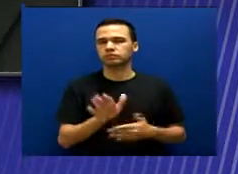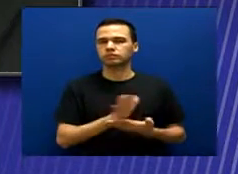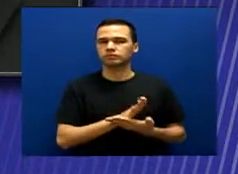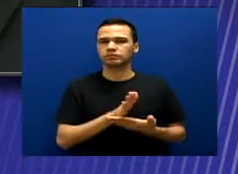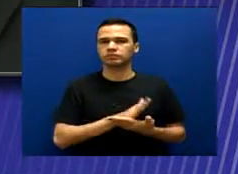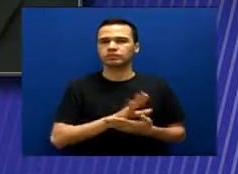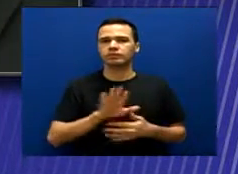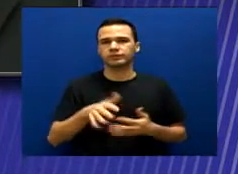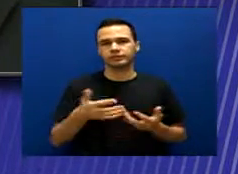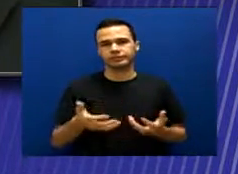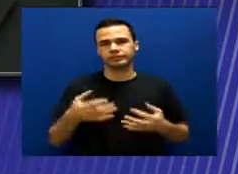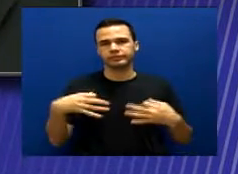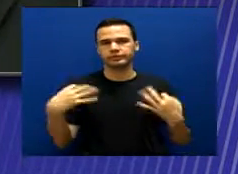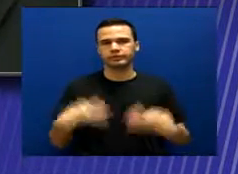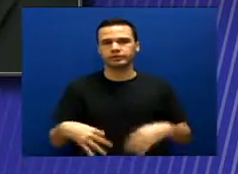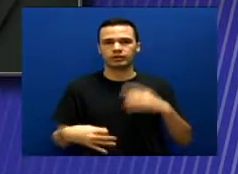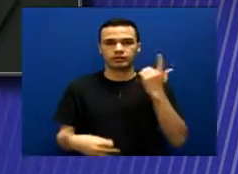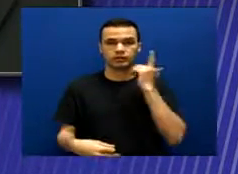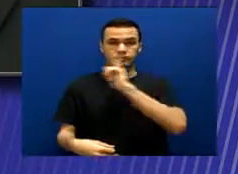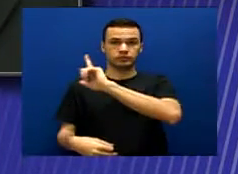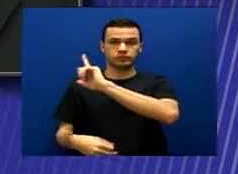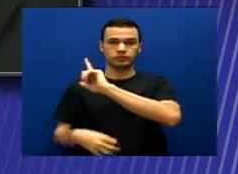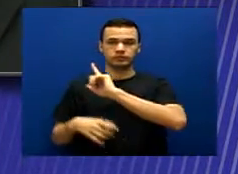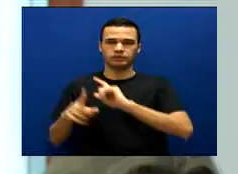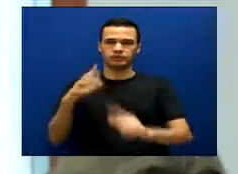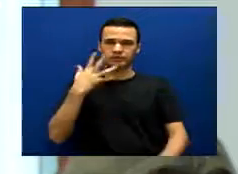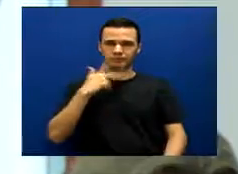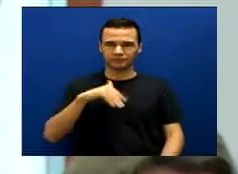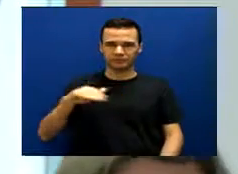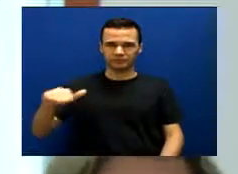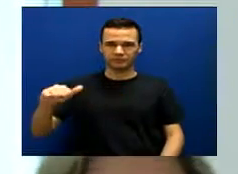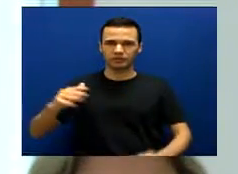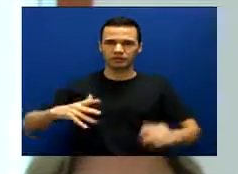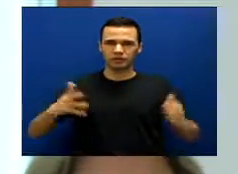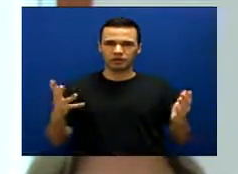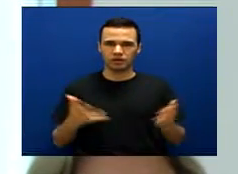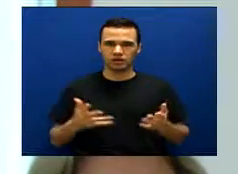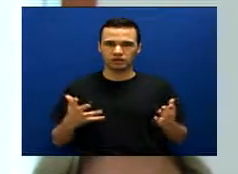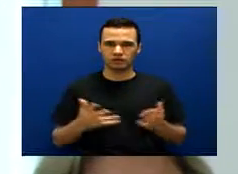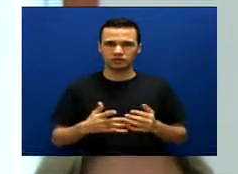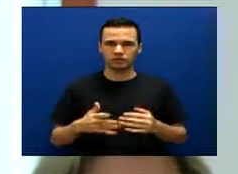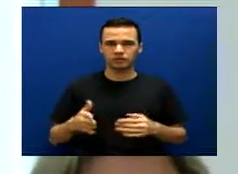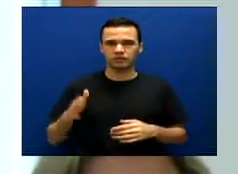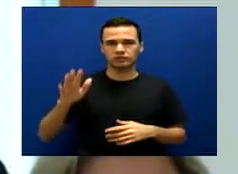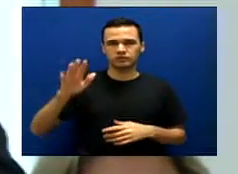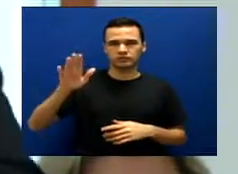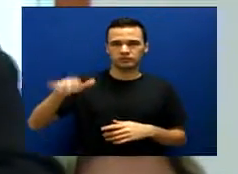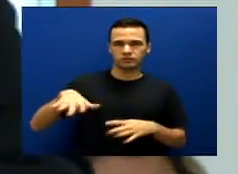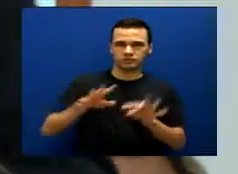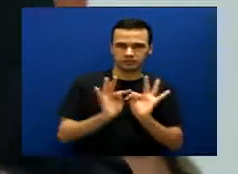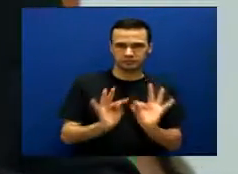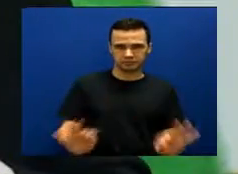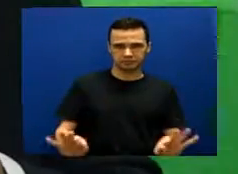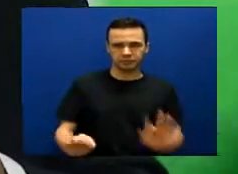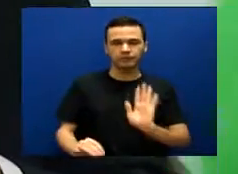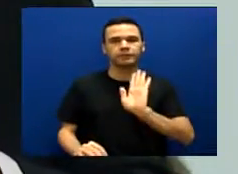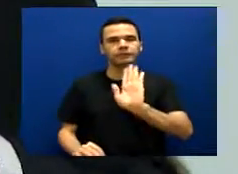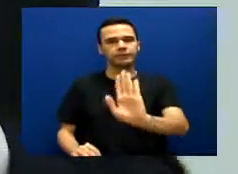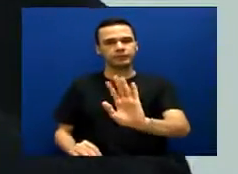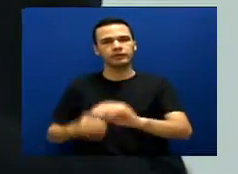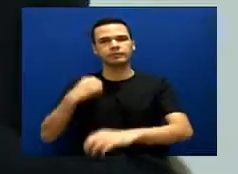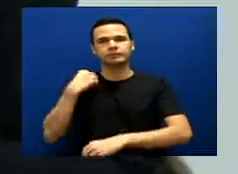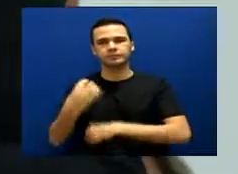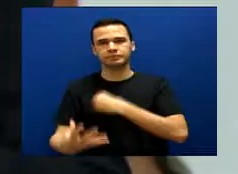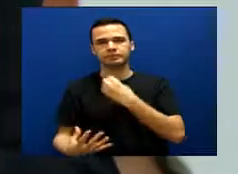quero é que dê certo. Se a criança tiver um material hoje de menor qualidade, mas receba isso a